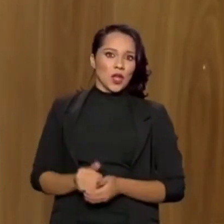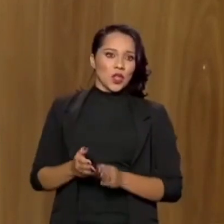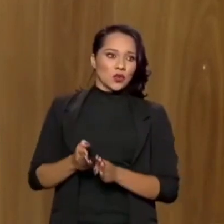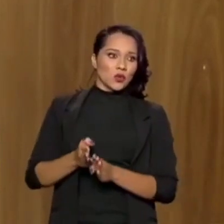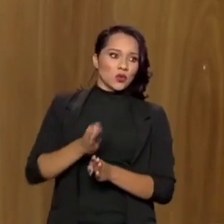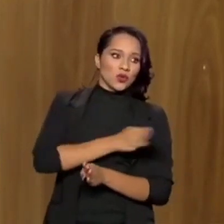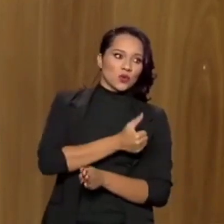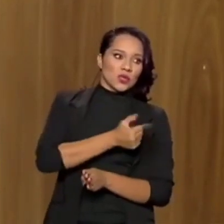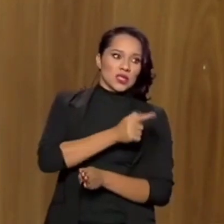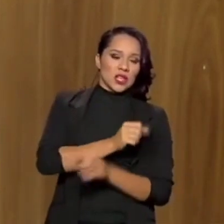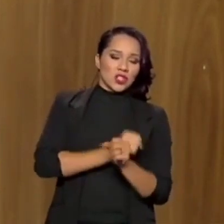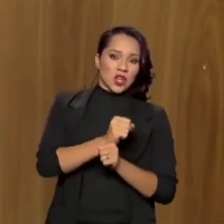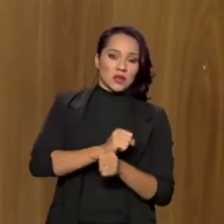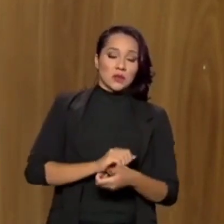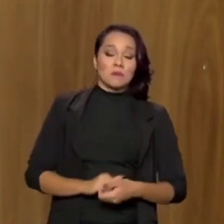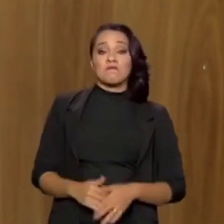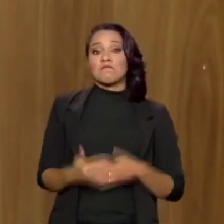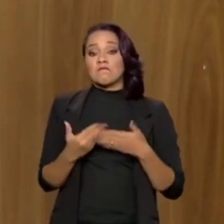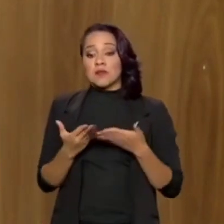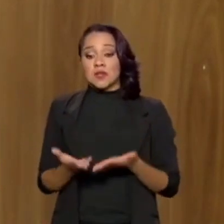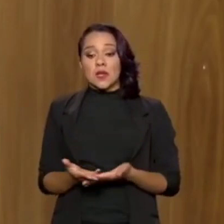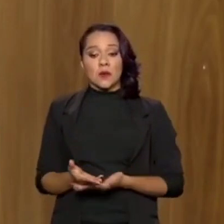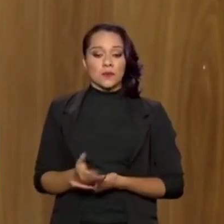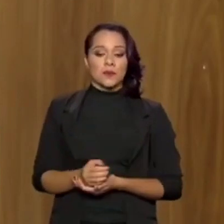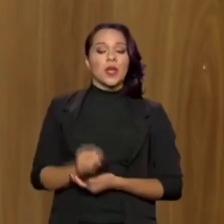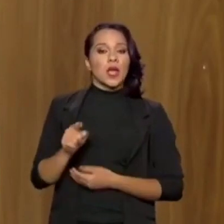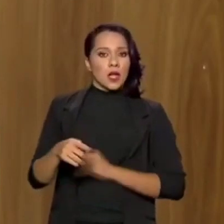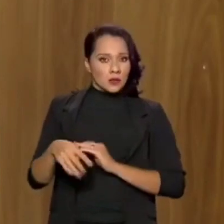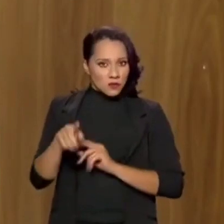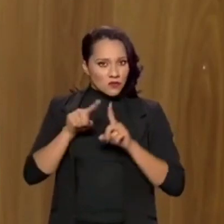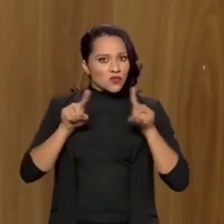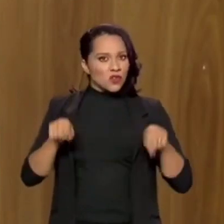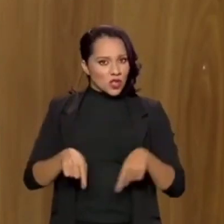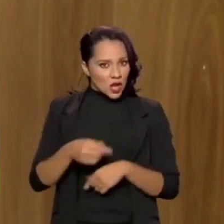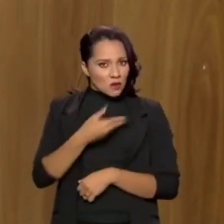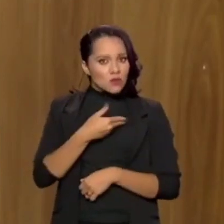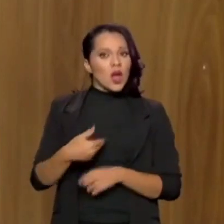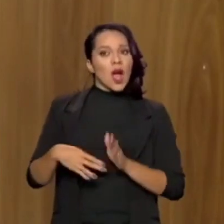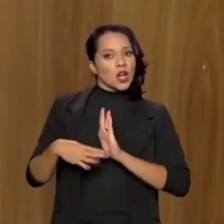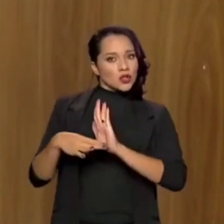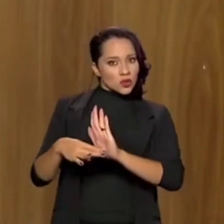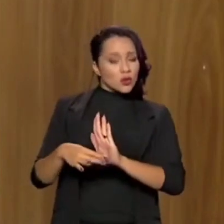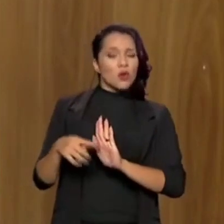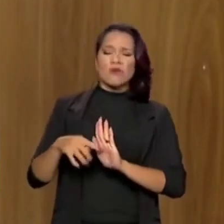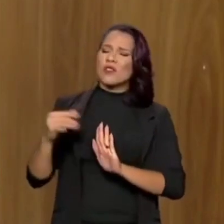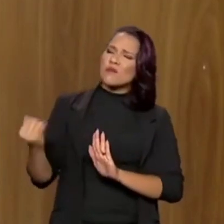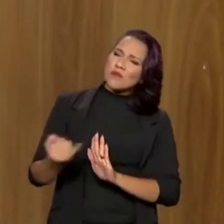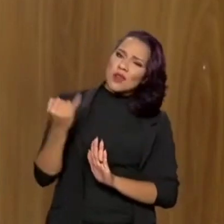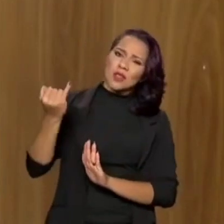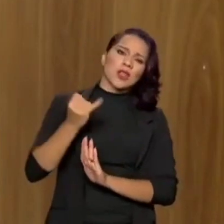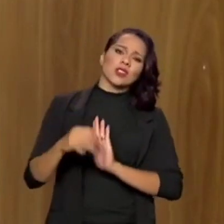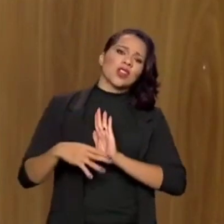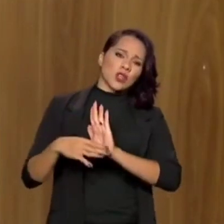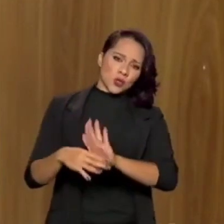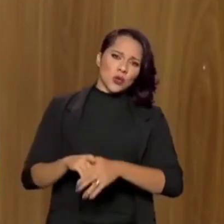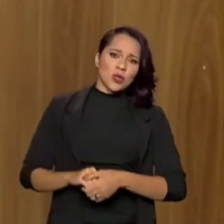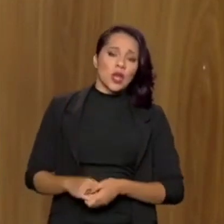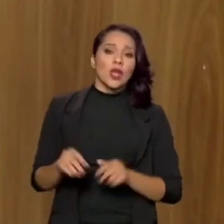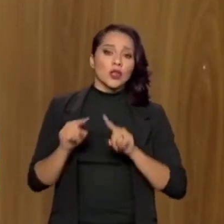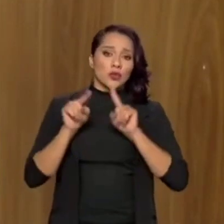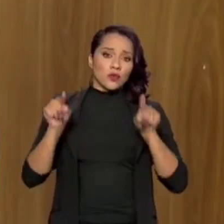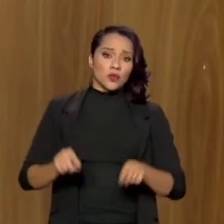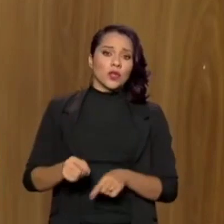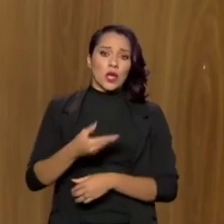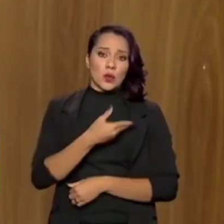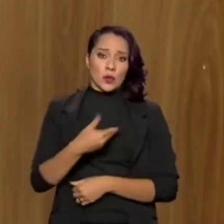últimos 17 anos. Então, eles contribuíram, foi importantíssima a contribuição do